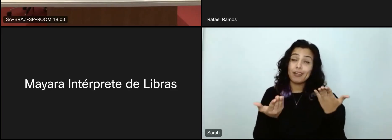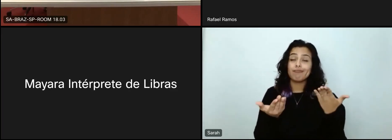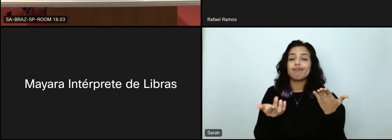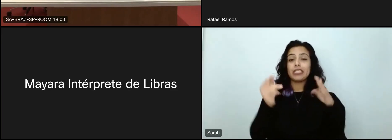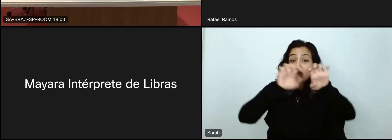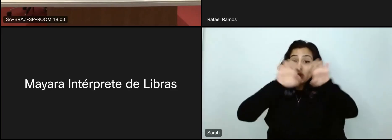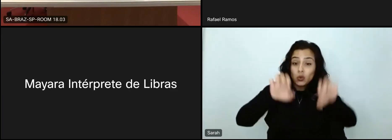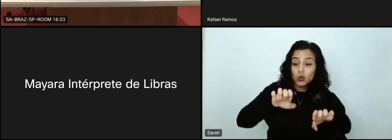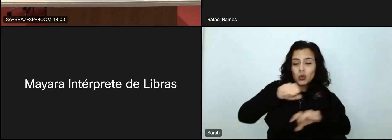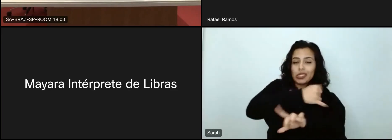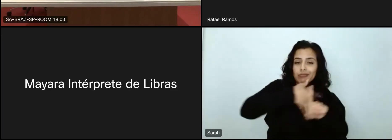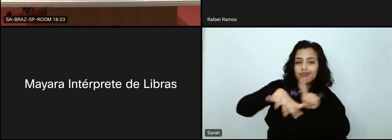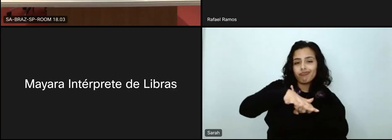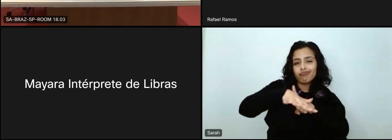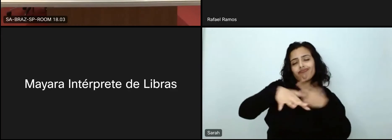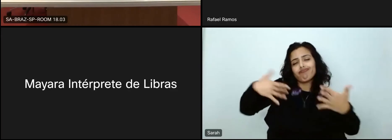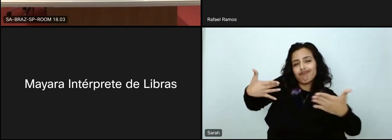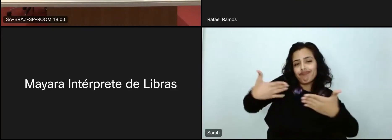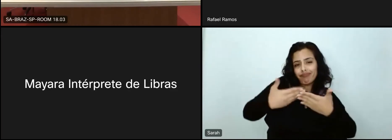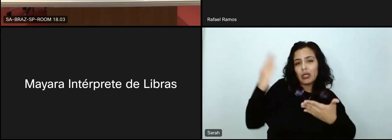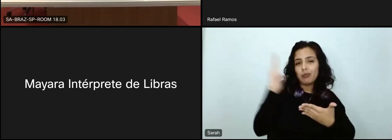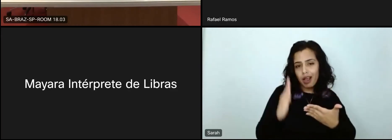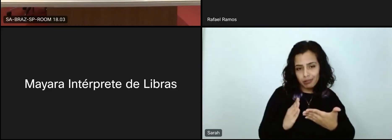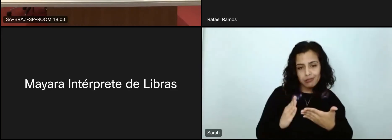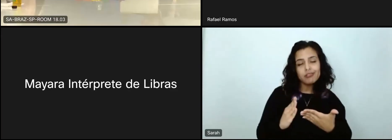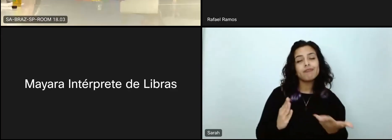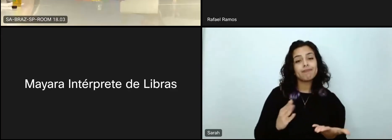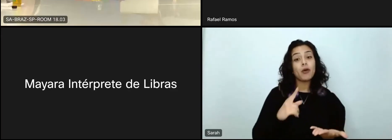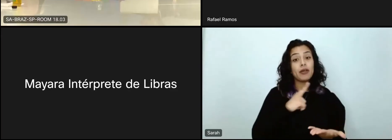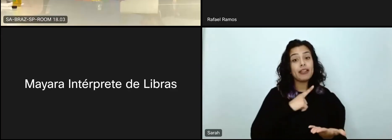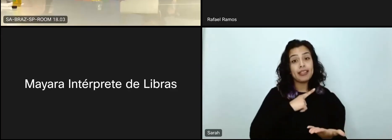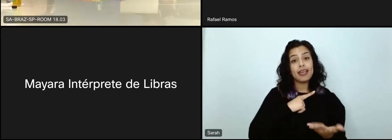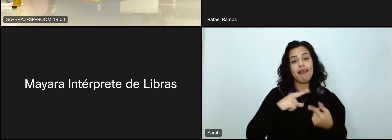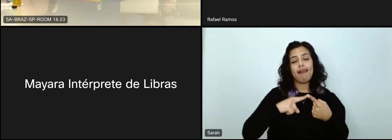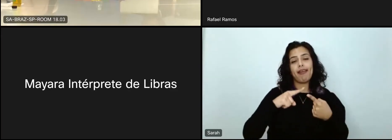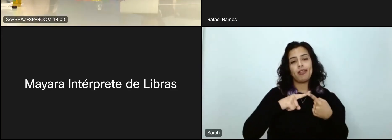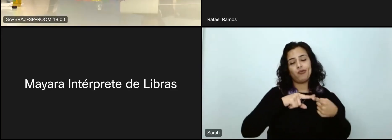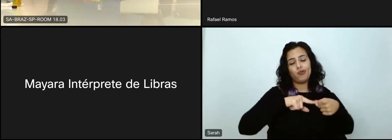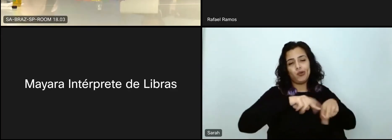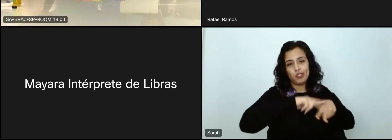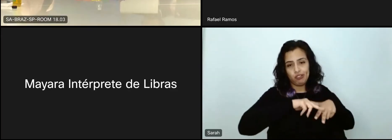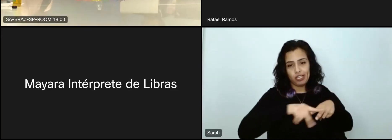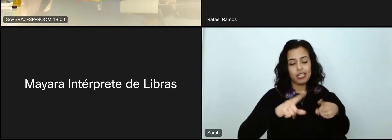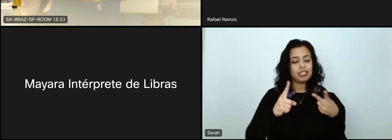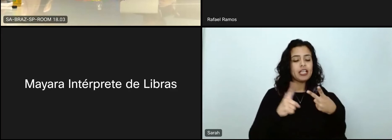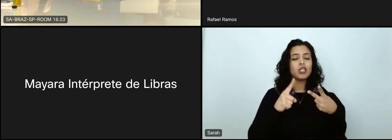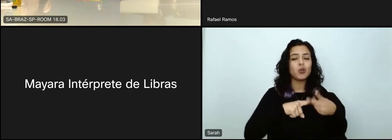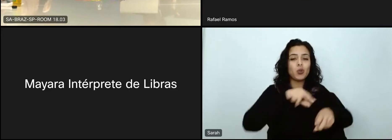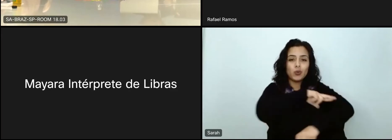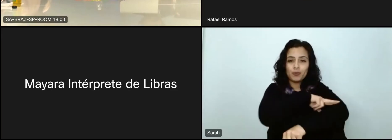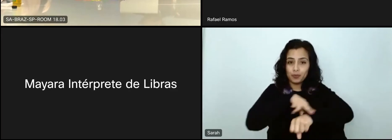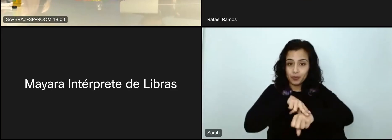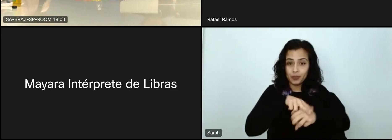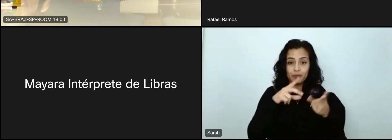gente tem quatro BRGs, né, que é o BRG WIN, que é de equidade de gênero, o BPN, que é raças e etnias, e o Pride Alliance, né,